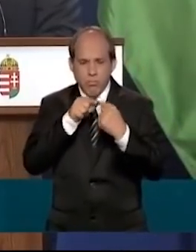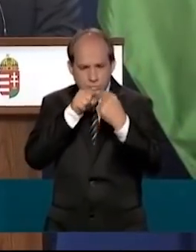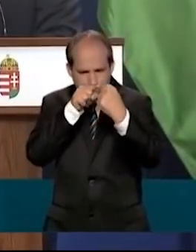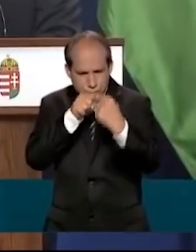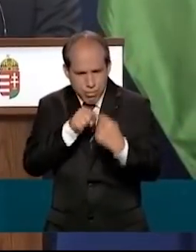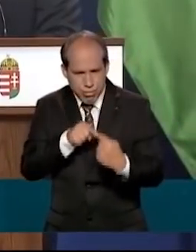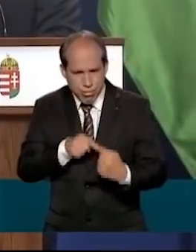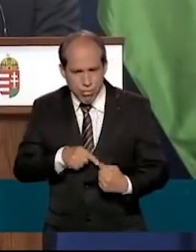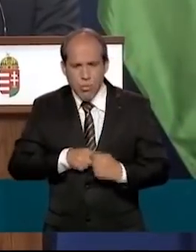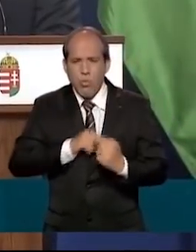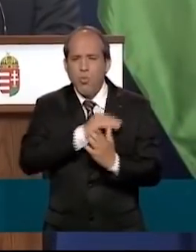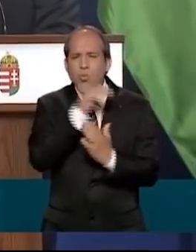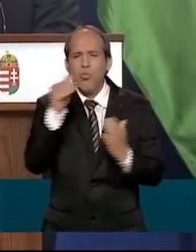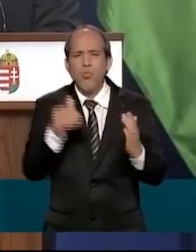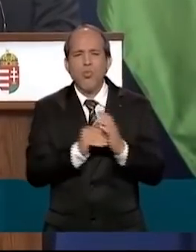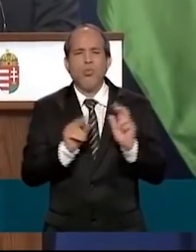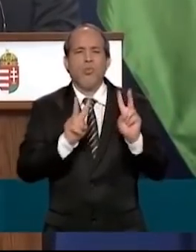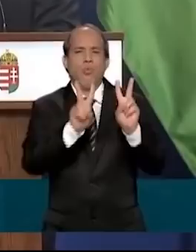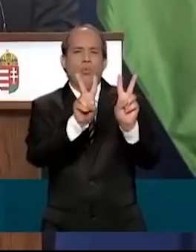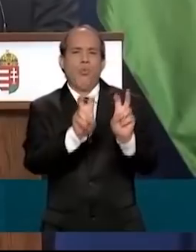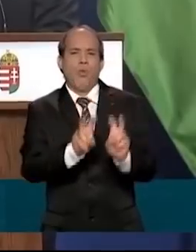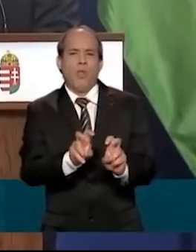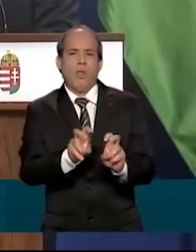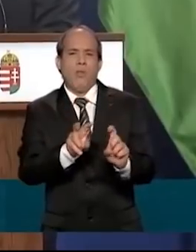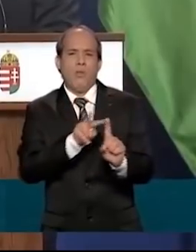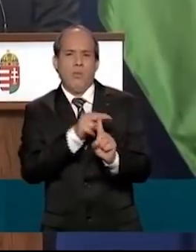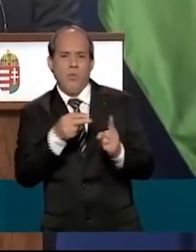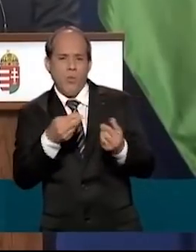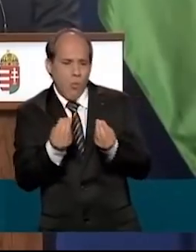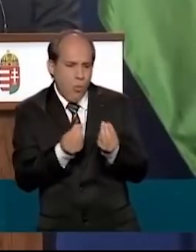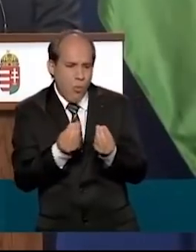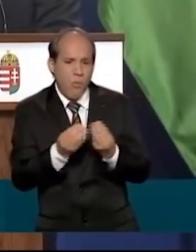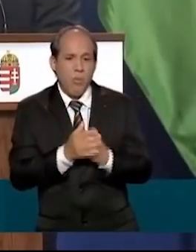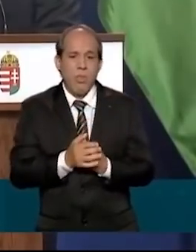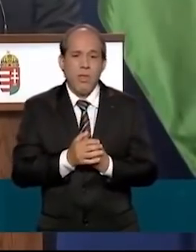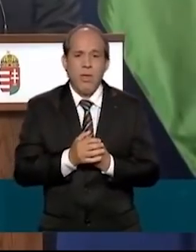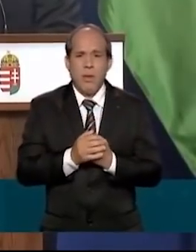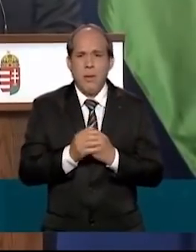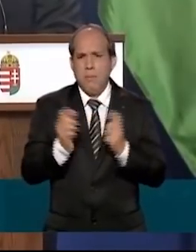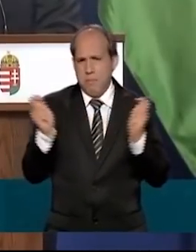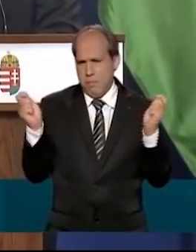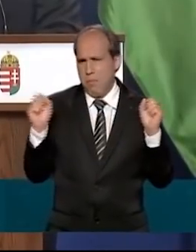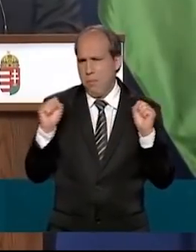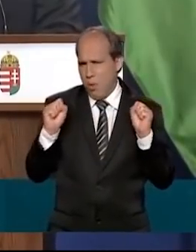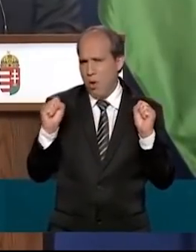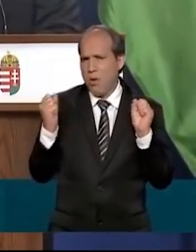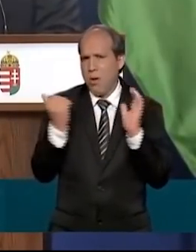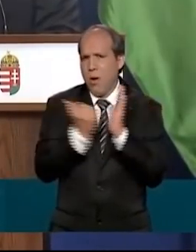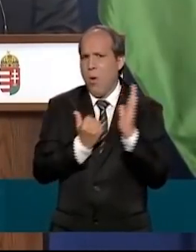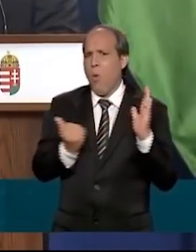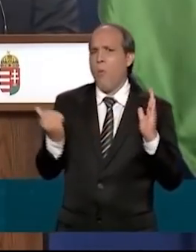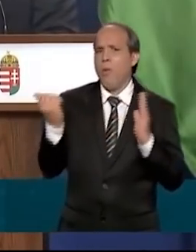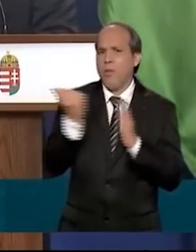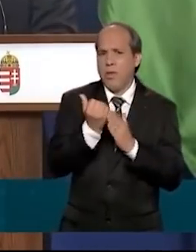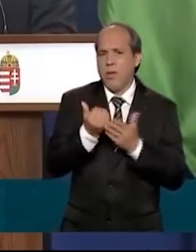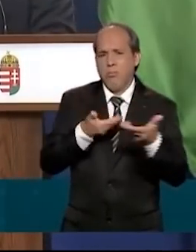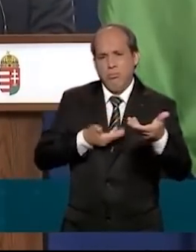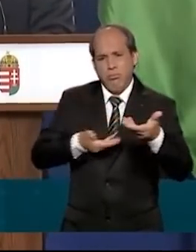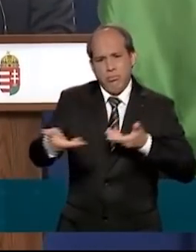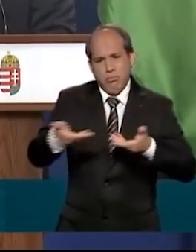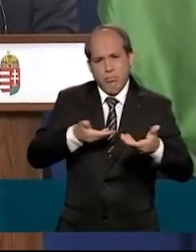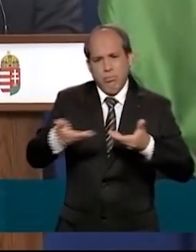praticamente em todas as tags então a possibilidade de ampliar mos as nossas relações